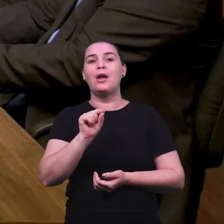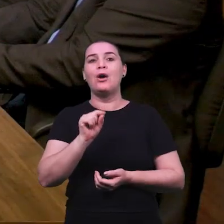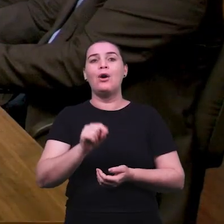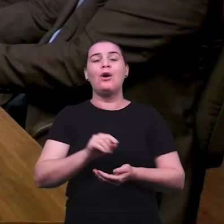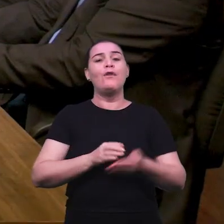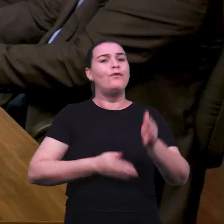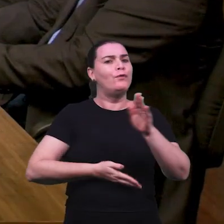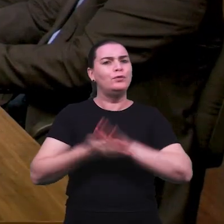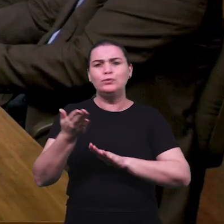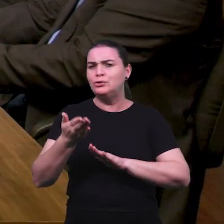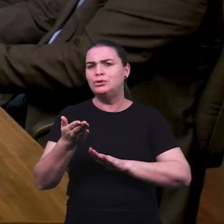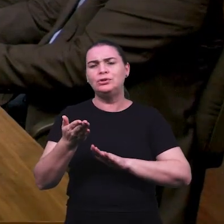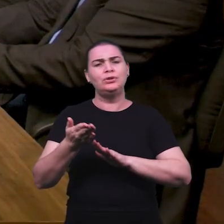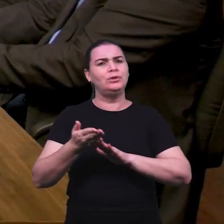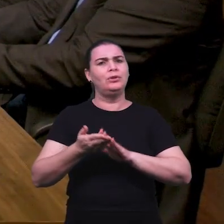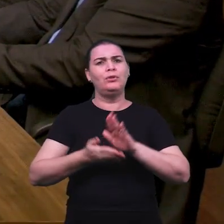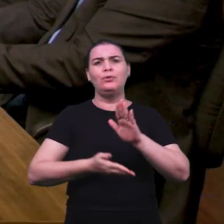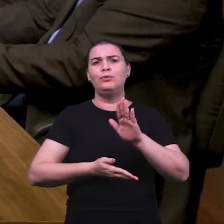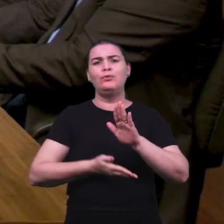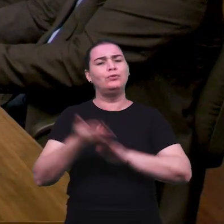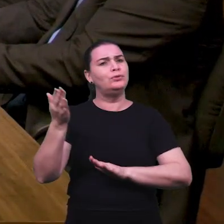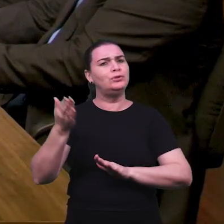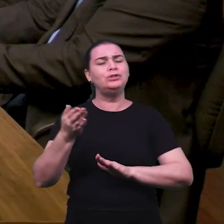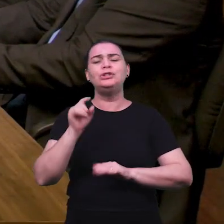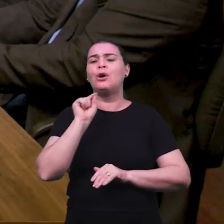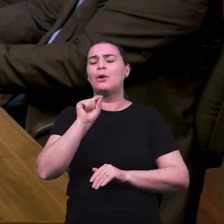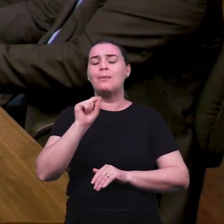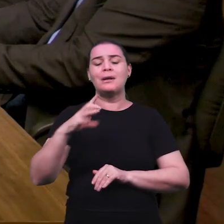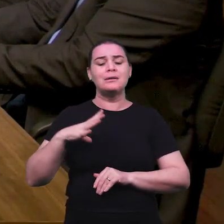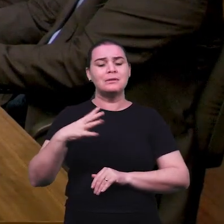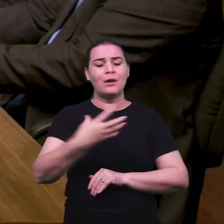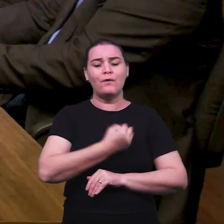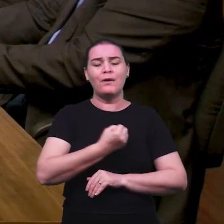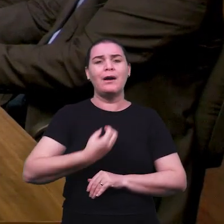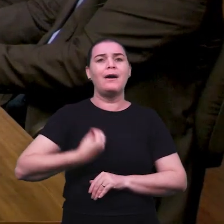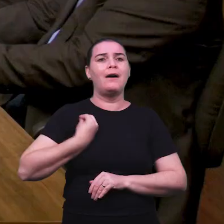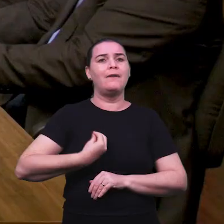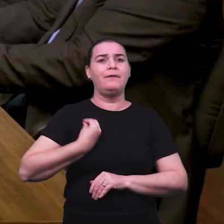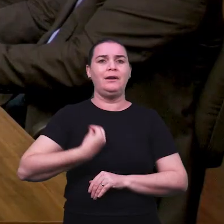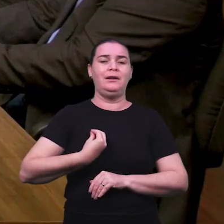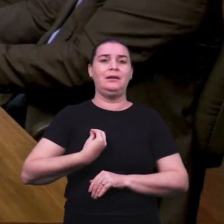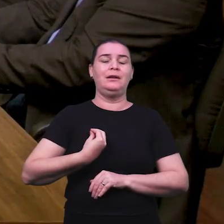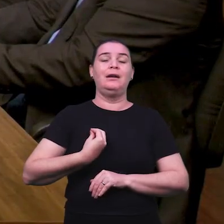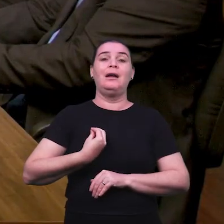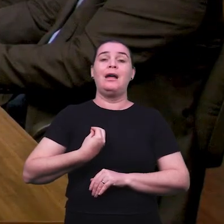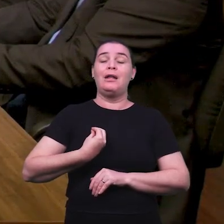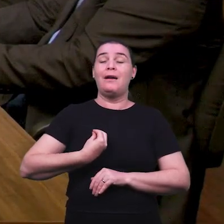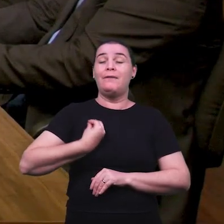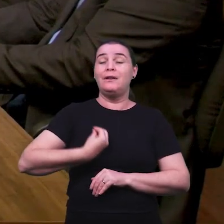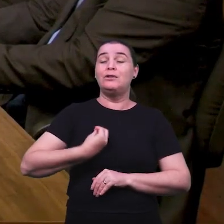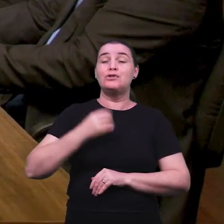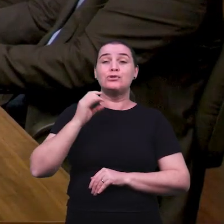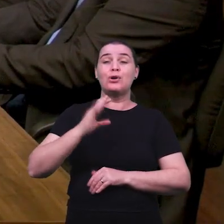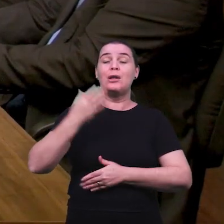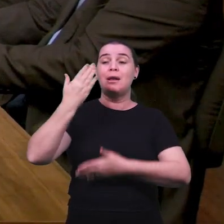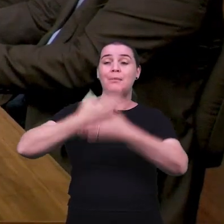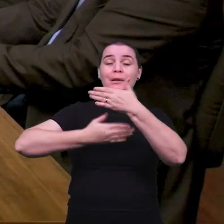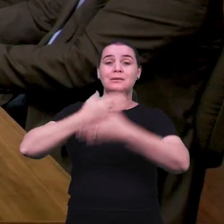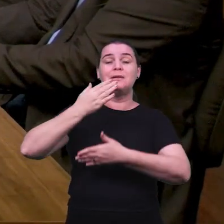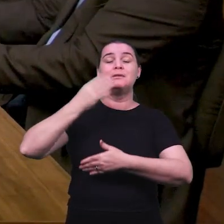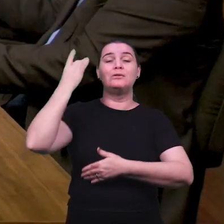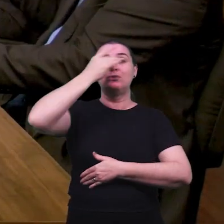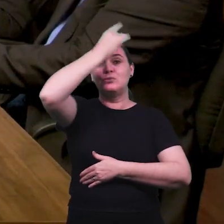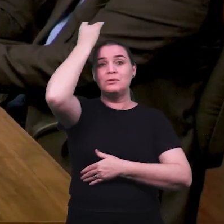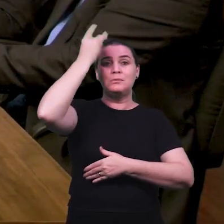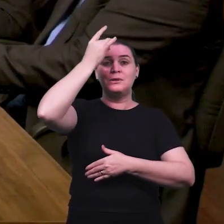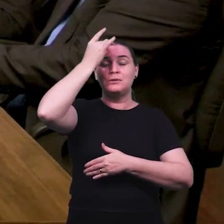fugir disso. Uhum. Fugir disso para quê? Para salvar a vida, ou seja, a vida é só na presença do Espírito Santo. Então, quando você